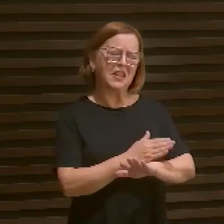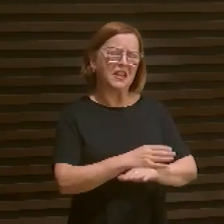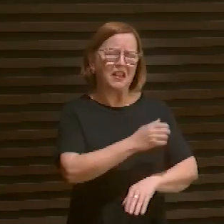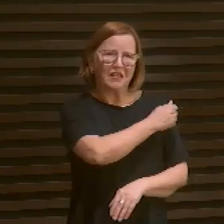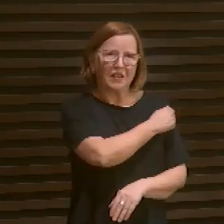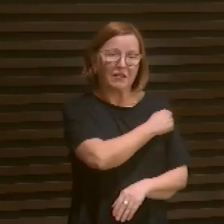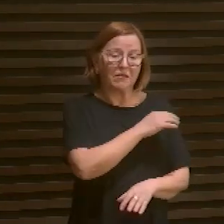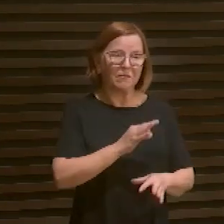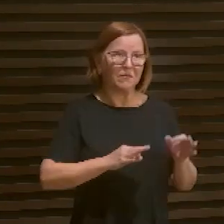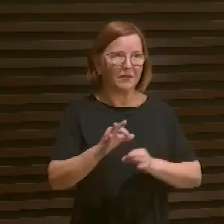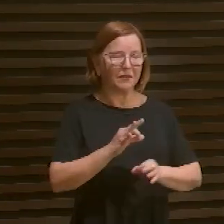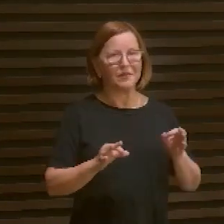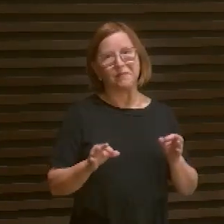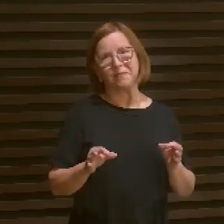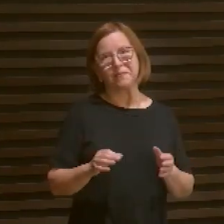e prepararam